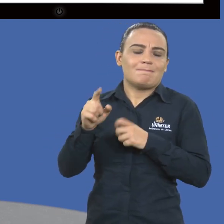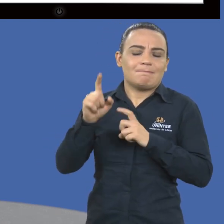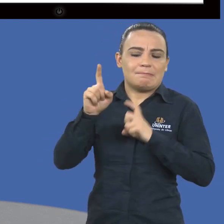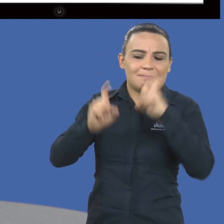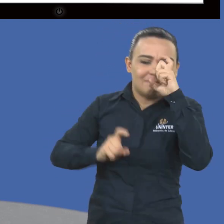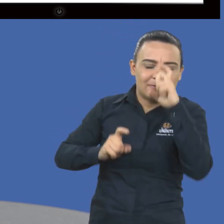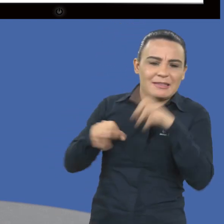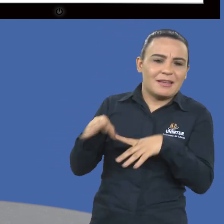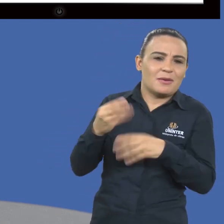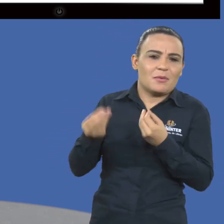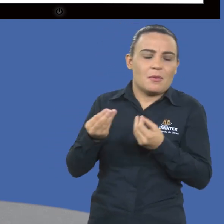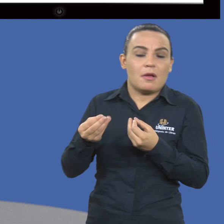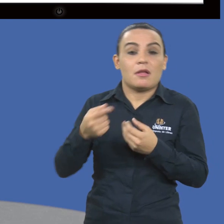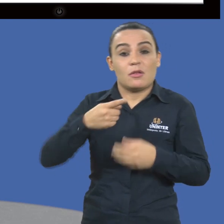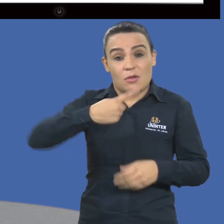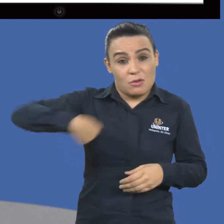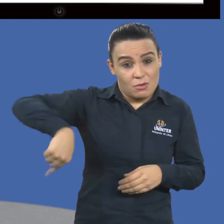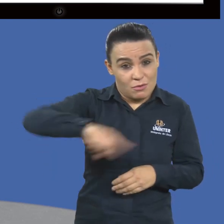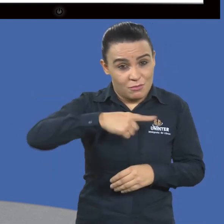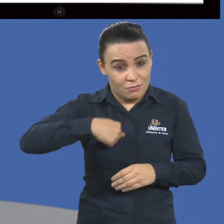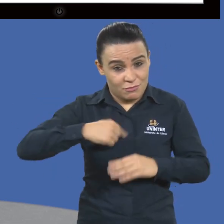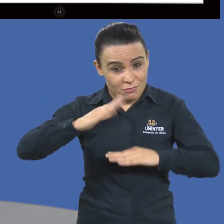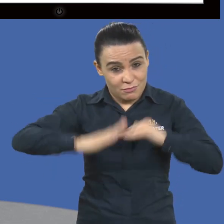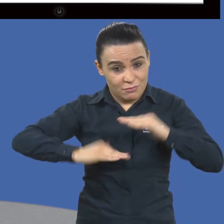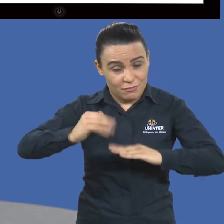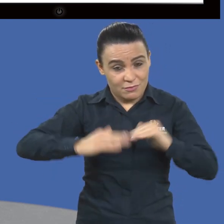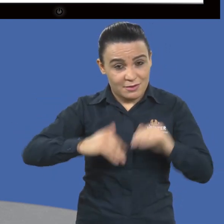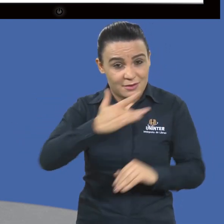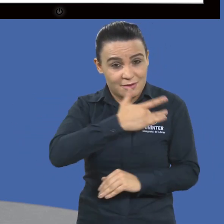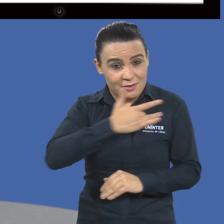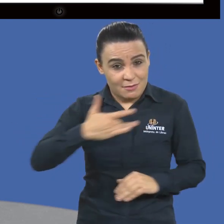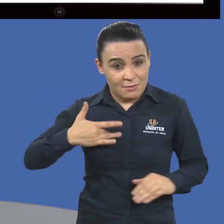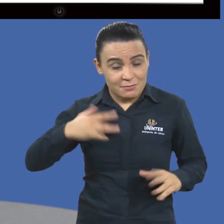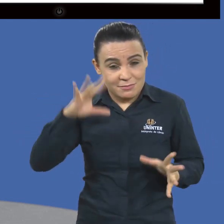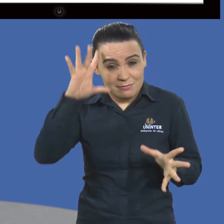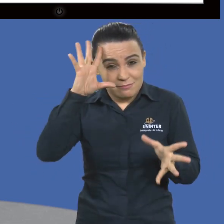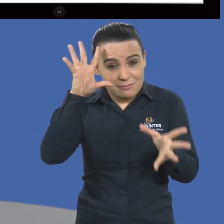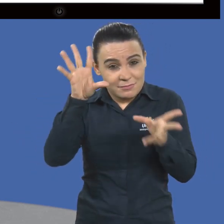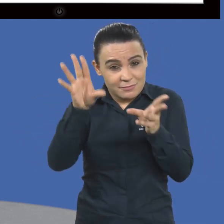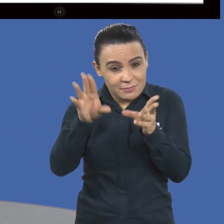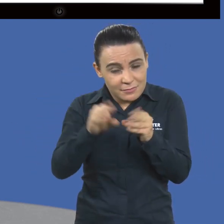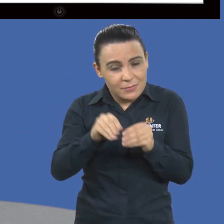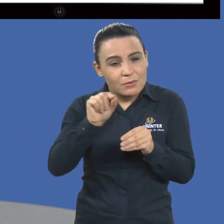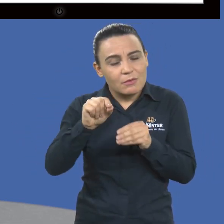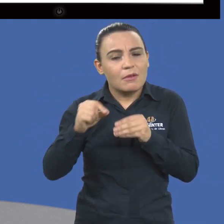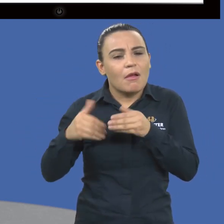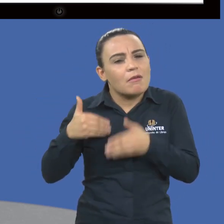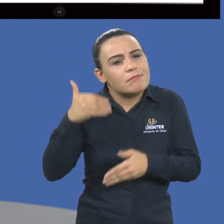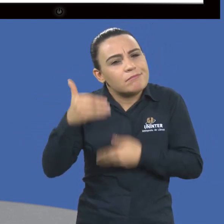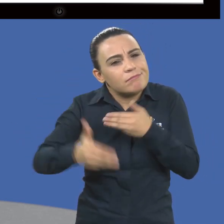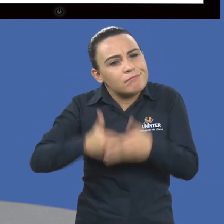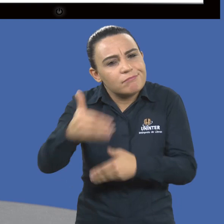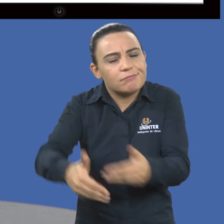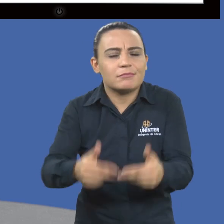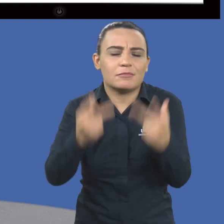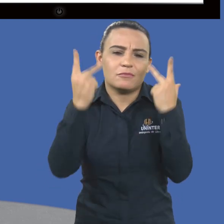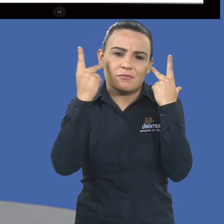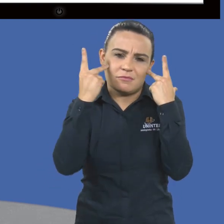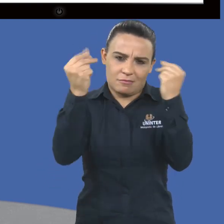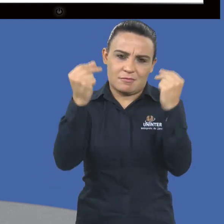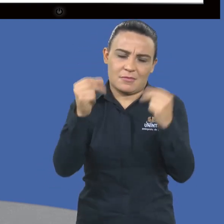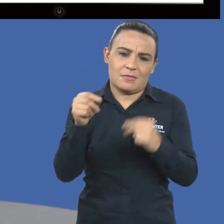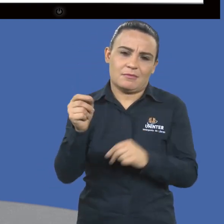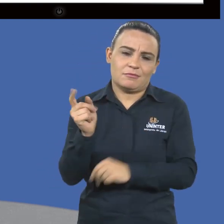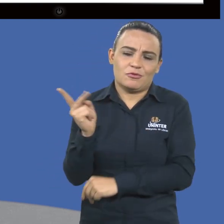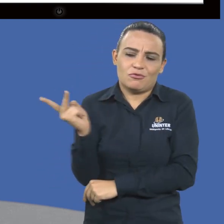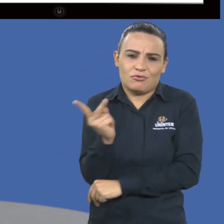ouvido. Então, nós profissionais de saúde, nós temos que entender que isso é um processo